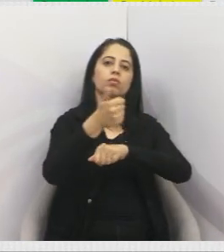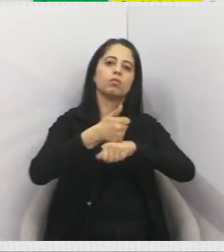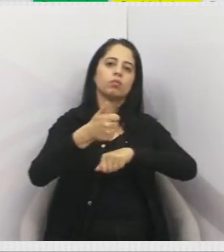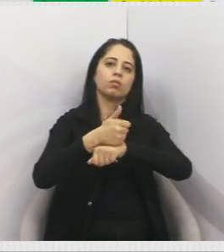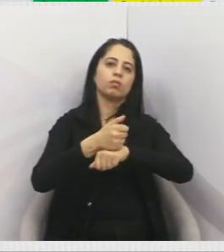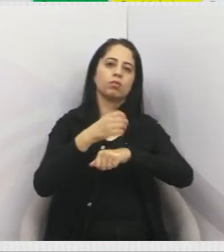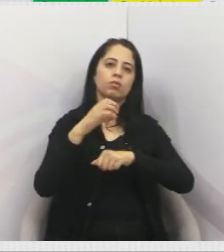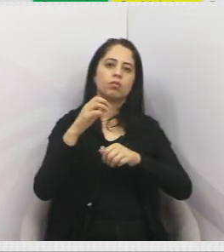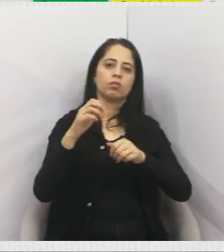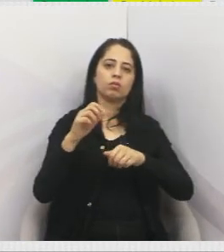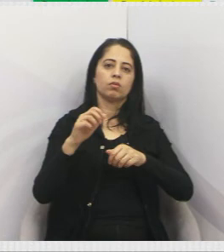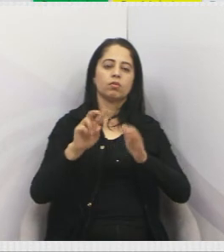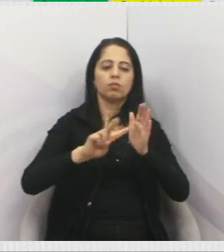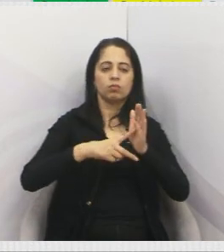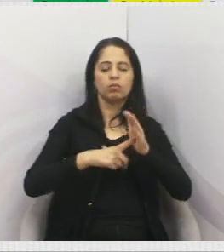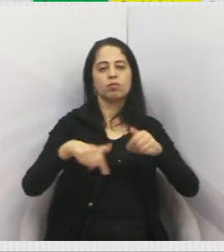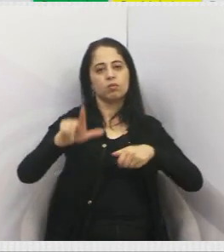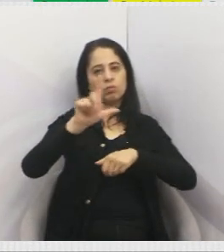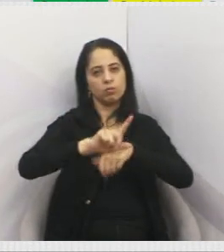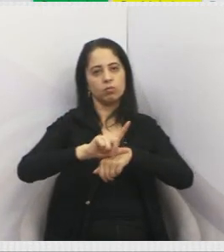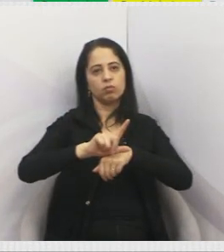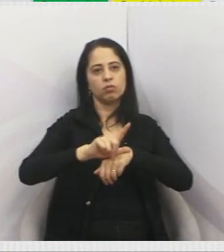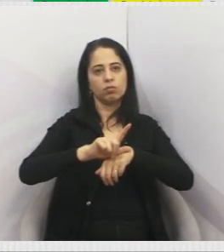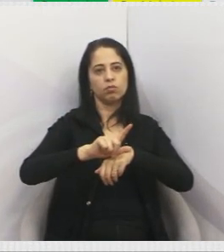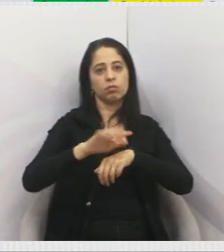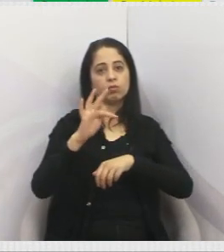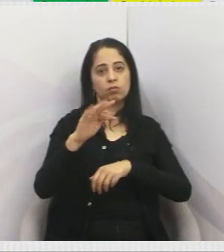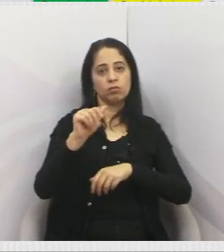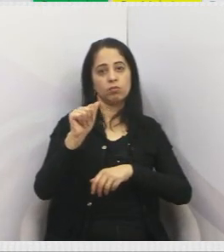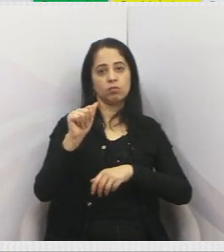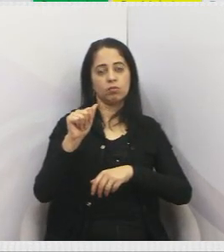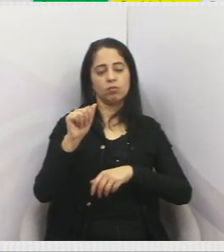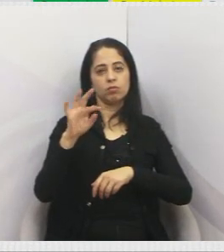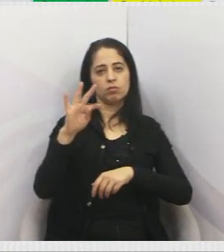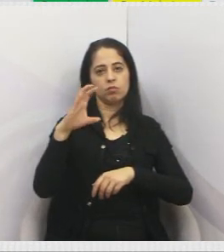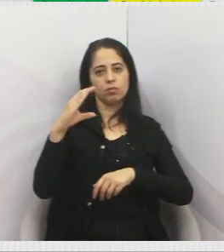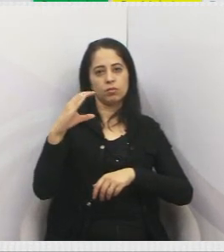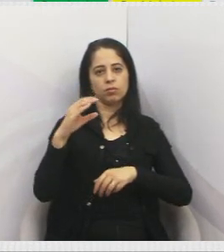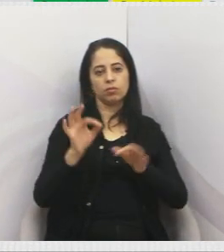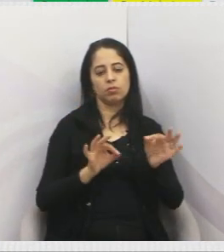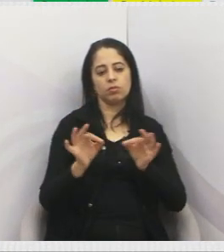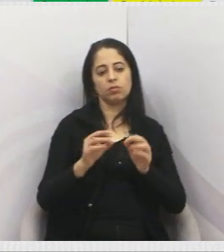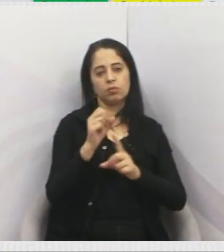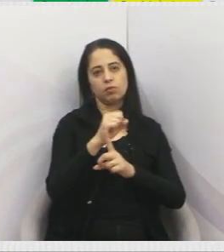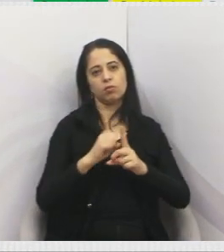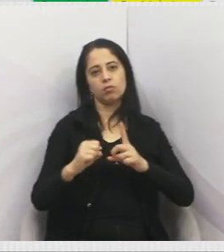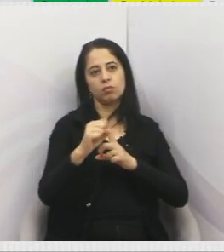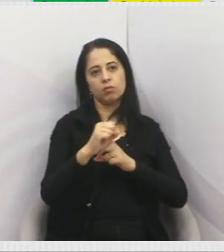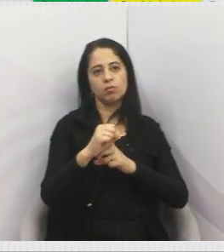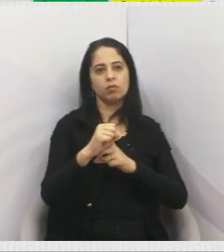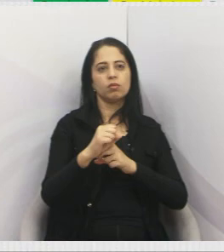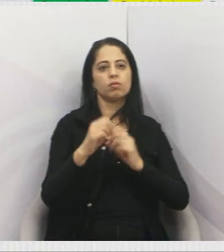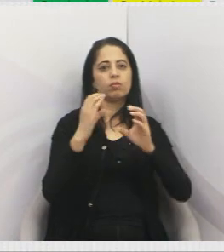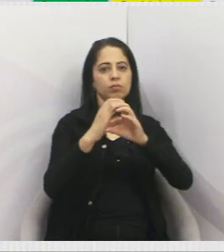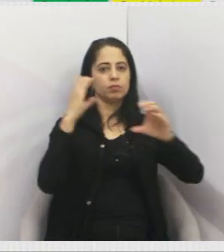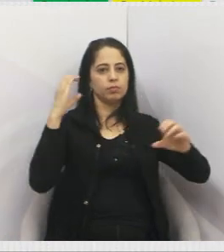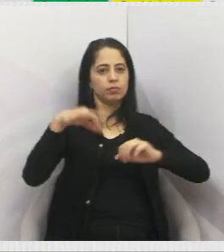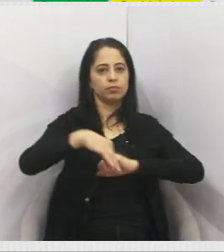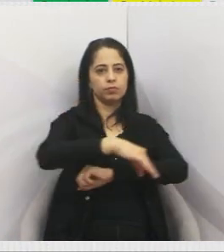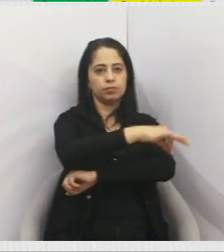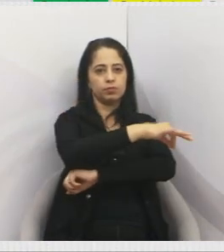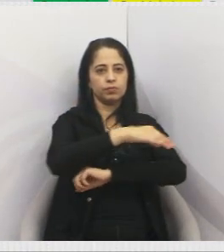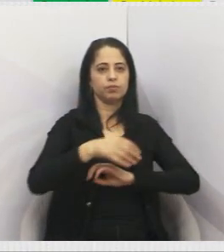profissionais, Sincomércio, entidades de acadêmicas, FATEC e organização da sociedade civil, Associação dos Engenheiros e